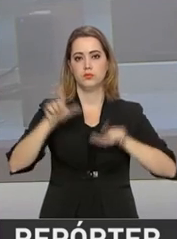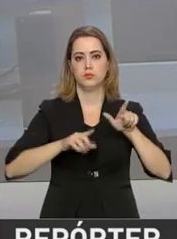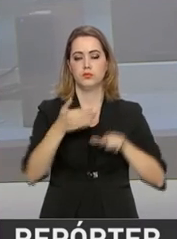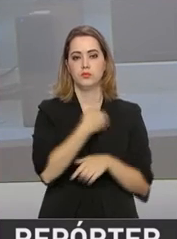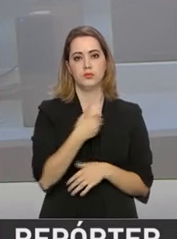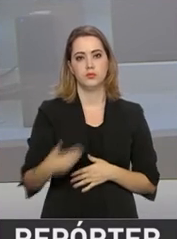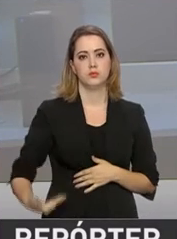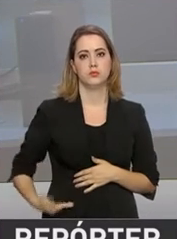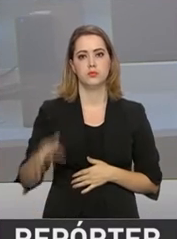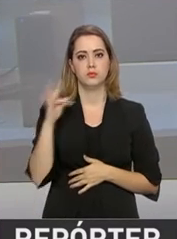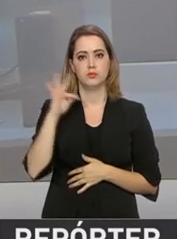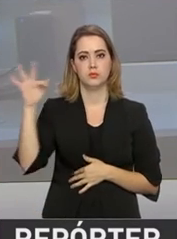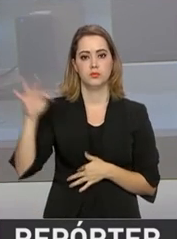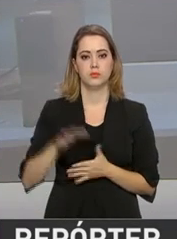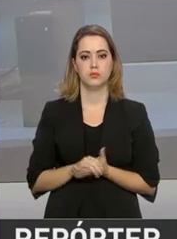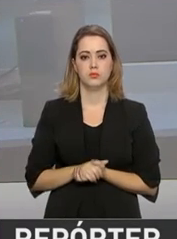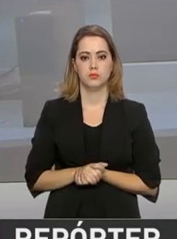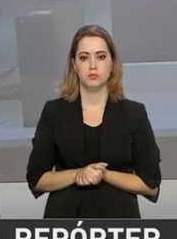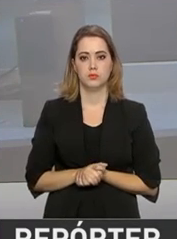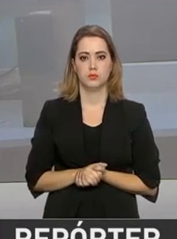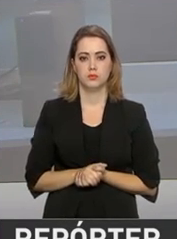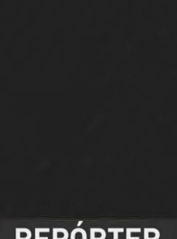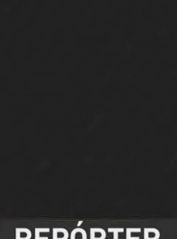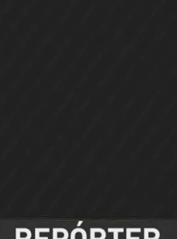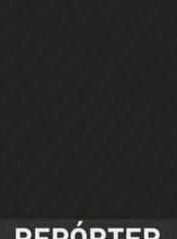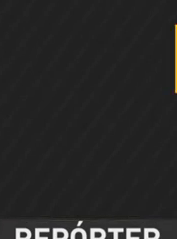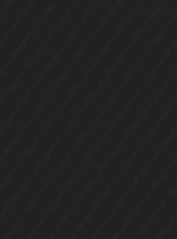gente e nbr a tv do governo federal